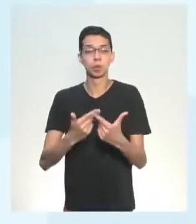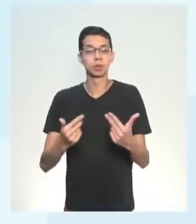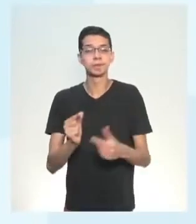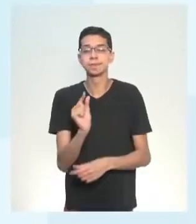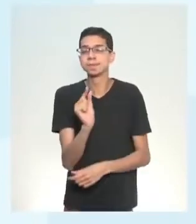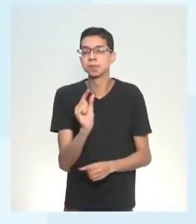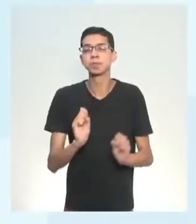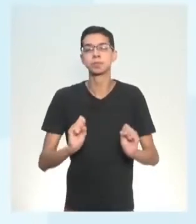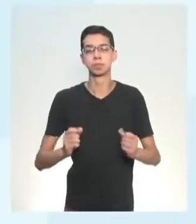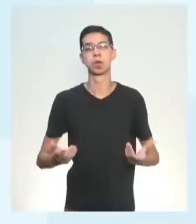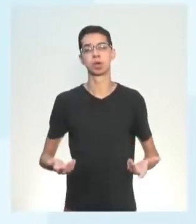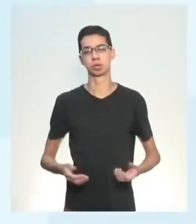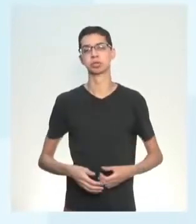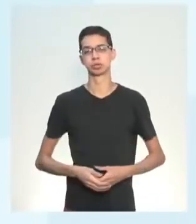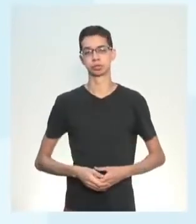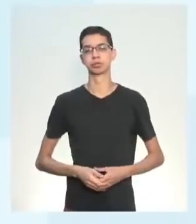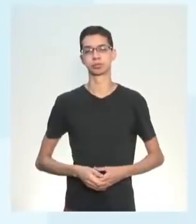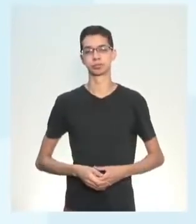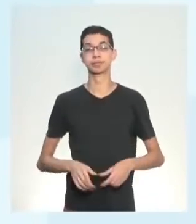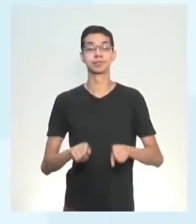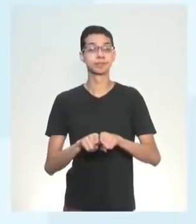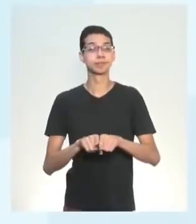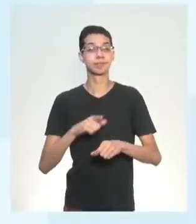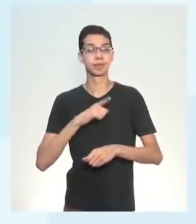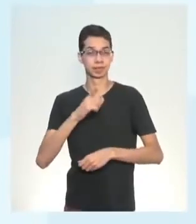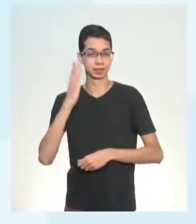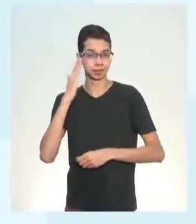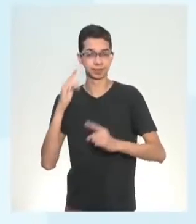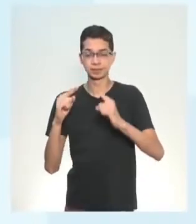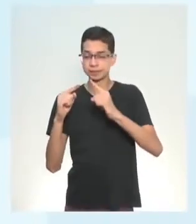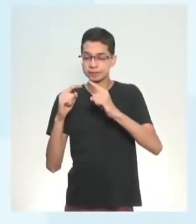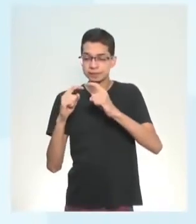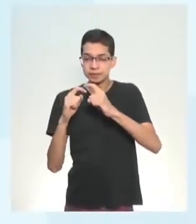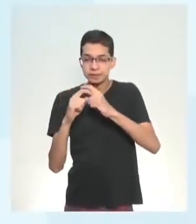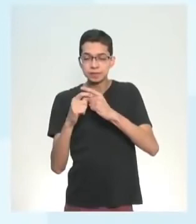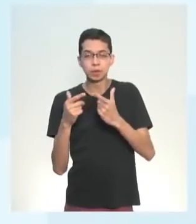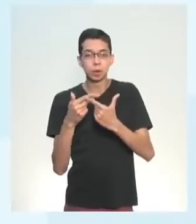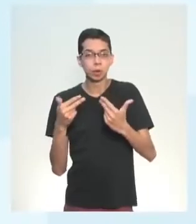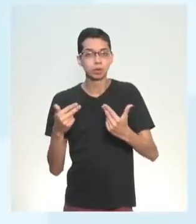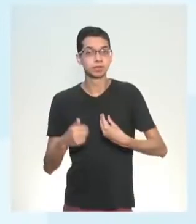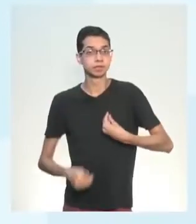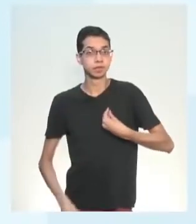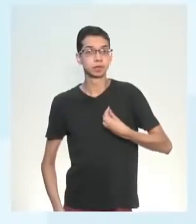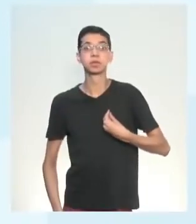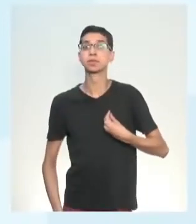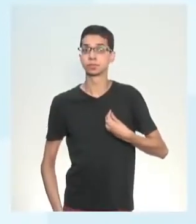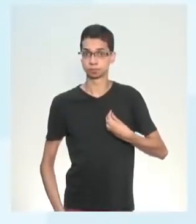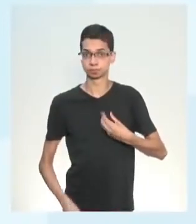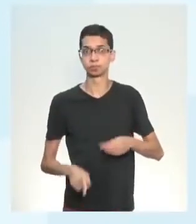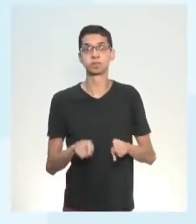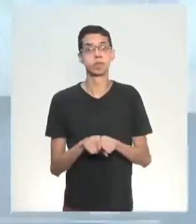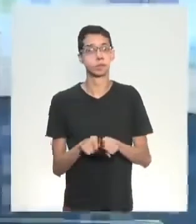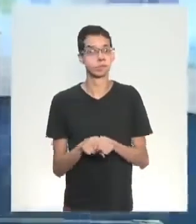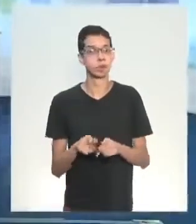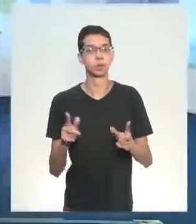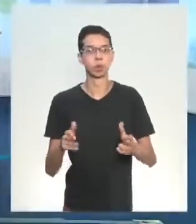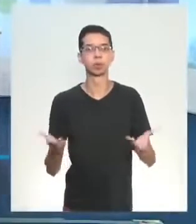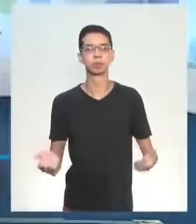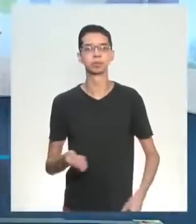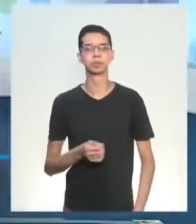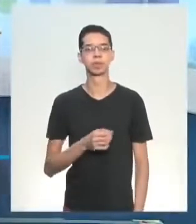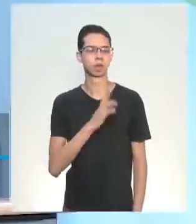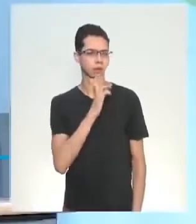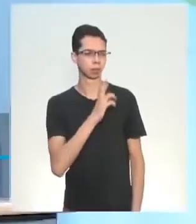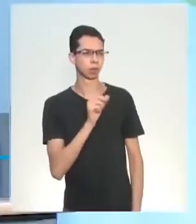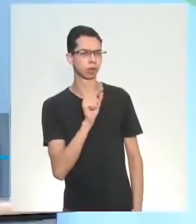pode ser considerado um ecossistema, dependendo dos parasitas que vivem ali nele, etc. Tá bom? E aí, alguém respondeu? Sim, ó. O